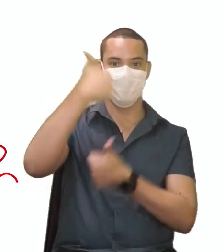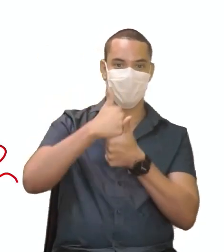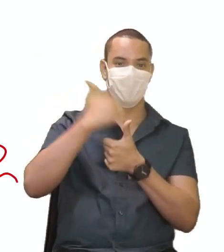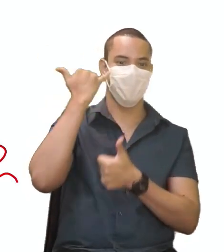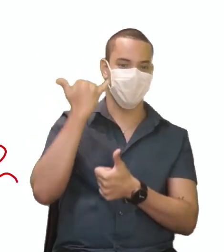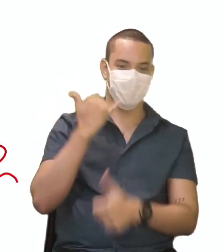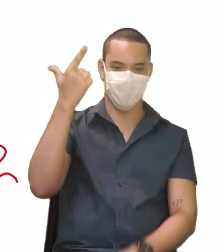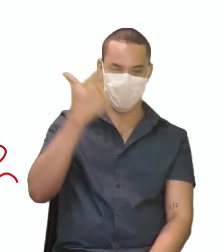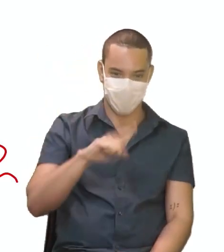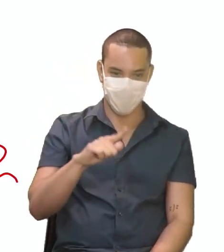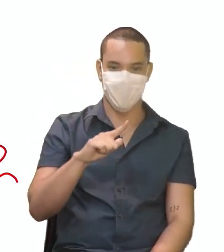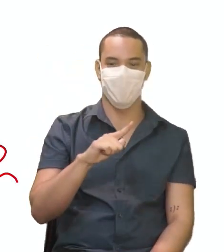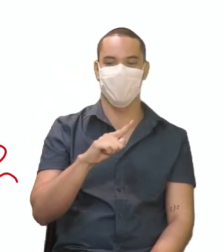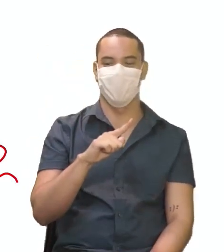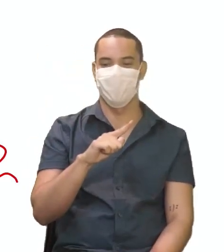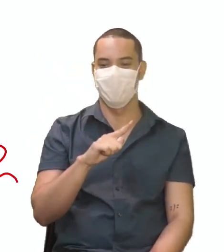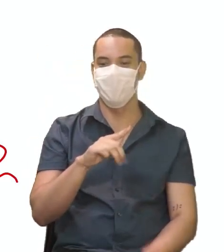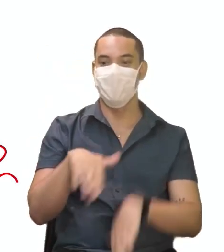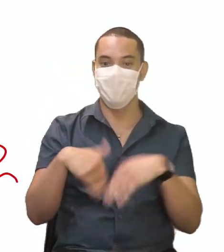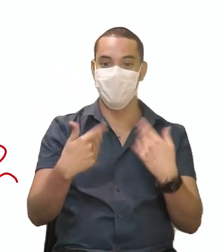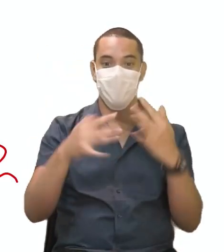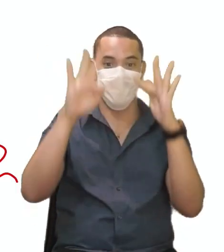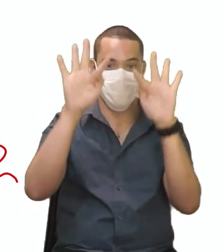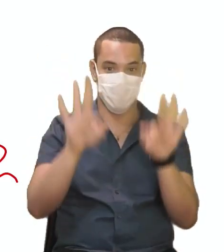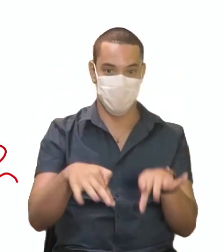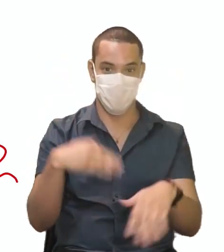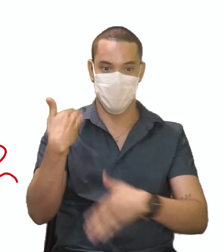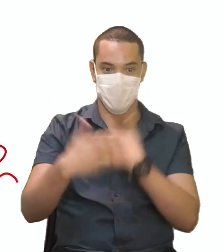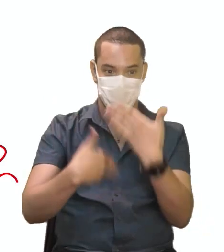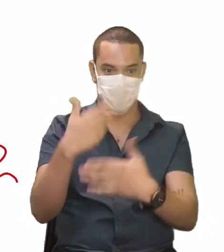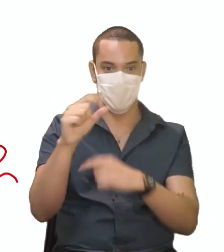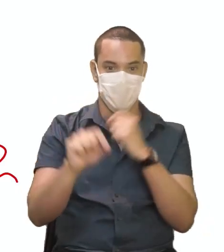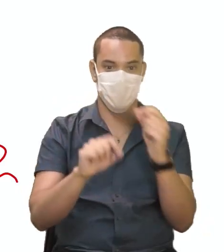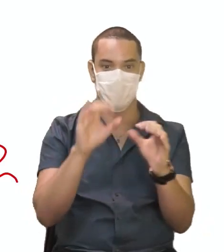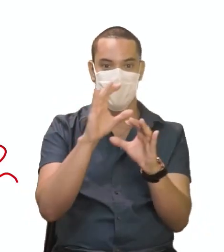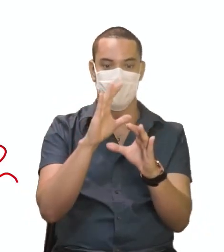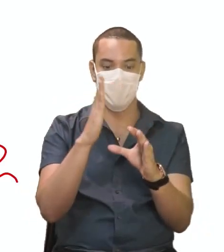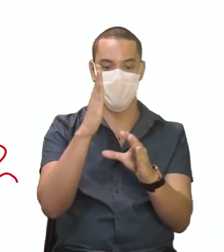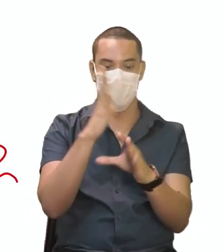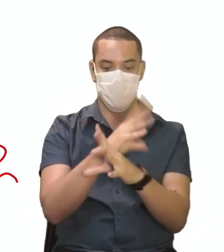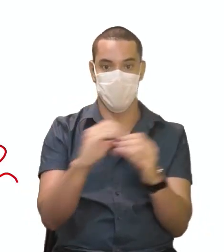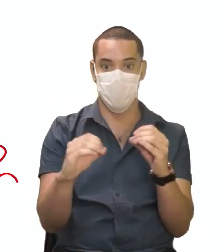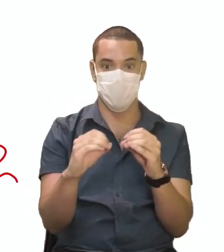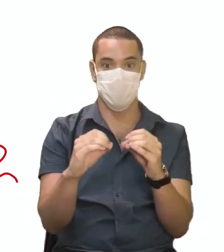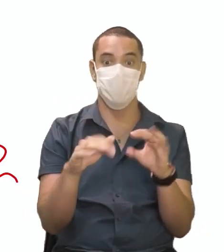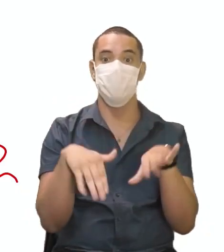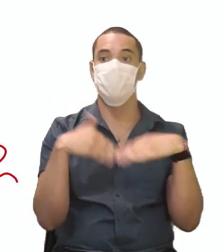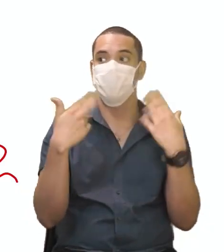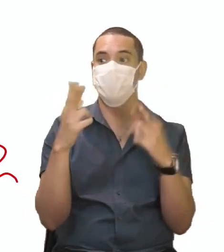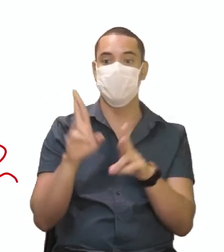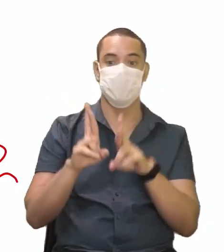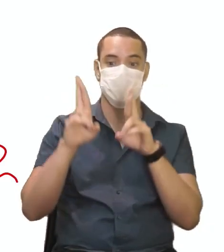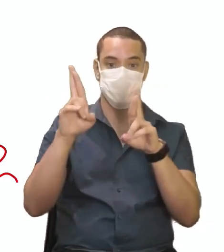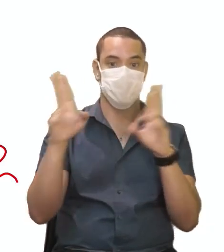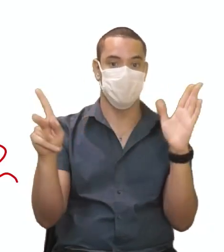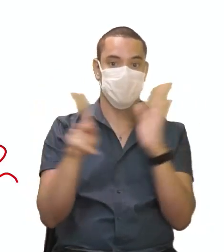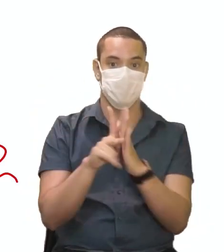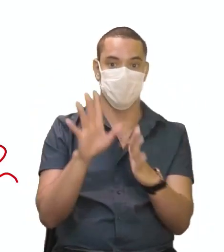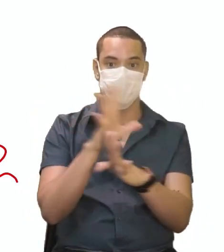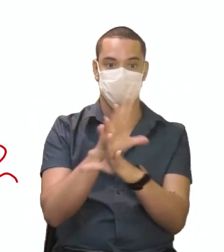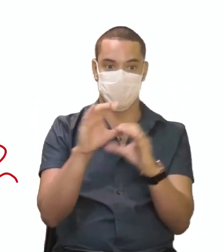chute, Vitor. E aí, finalizou o processo de divisão meiótica. Então, qual é a responsabilidade da